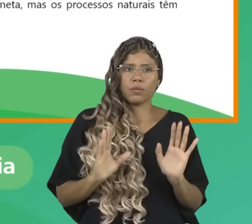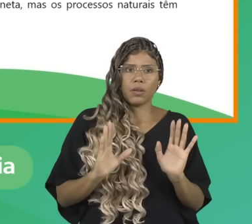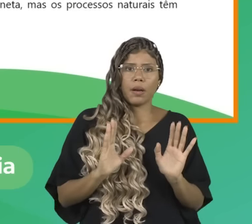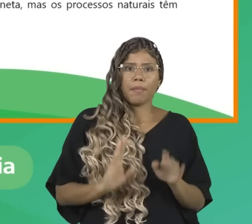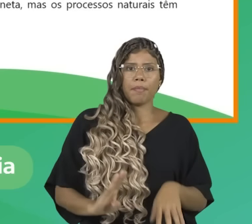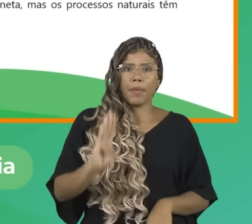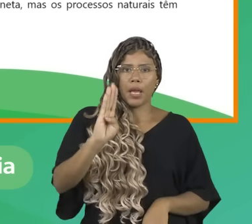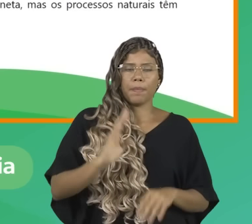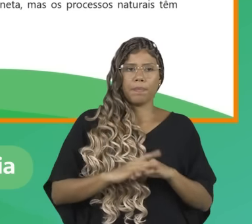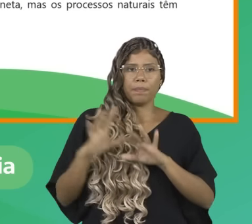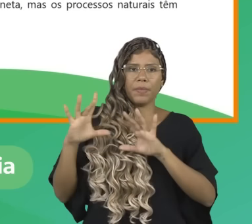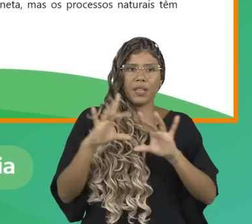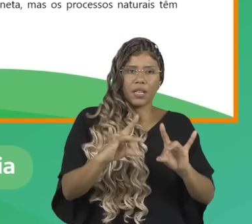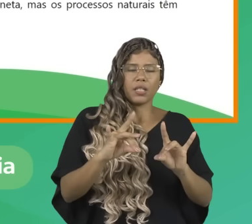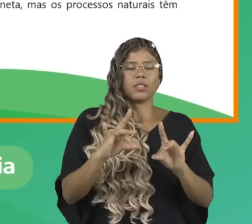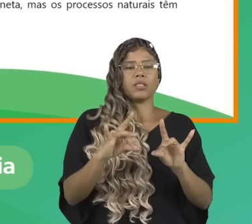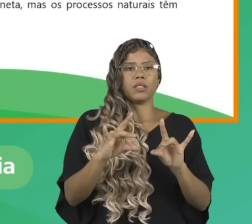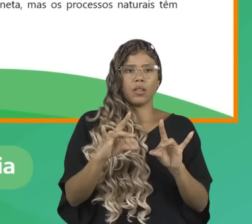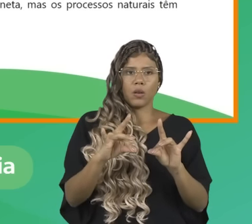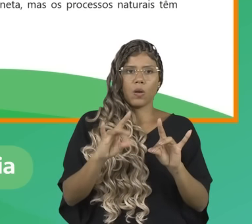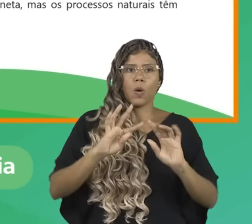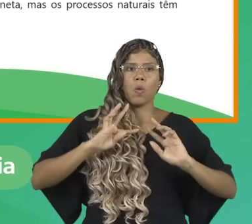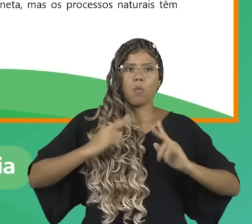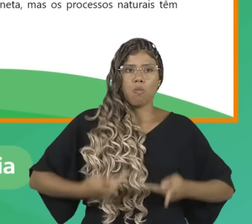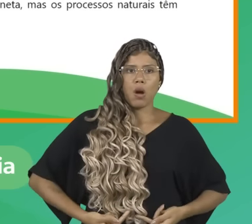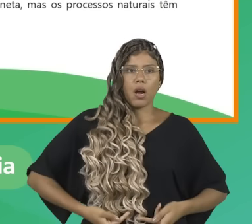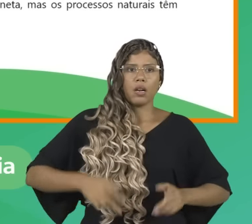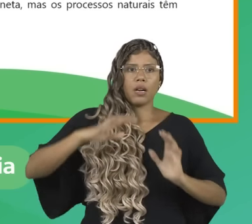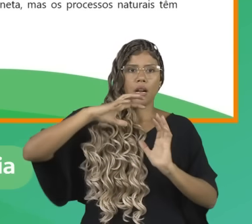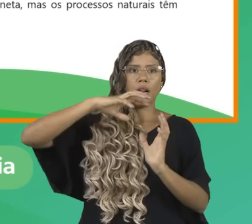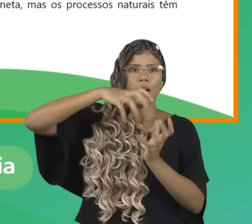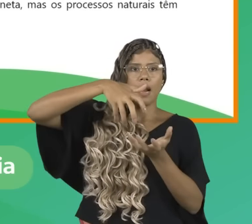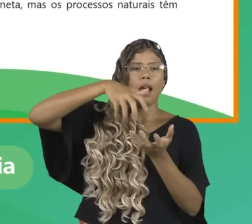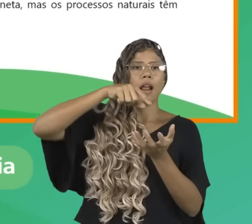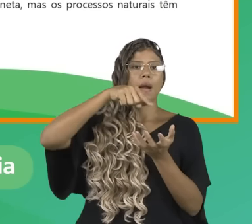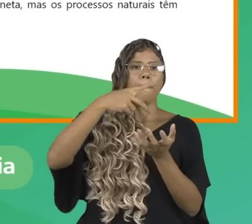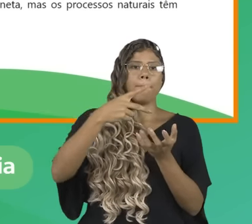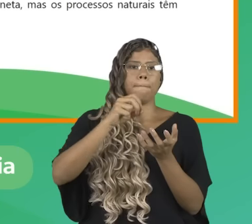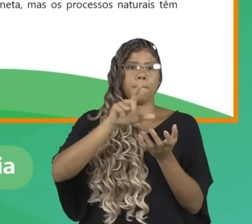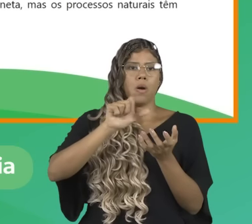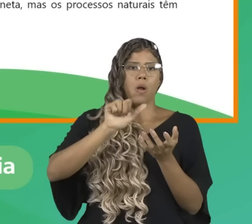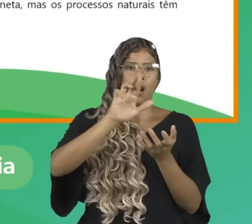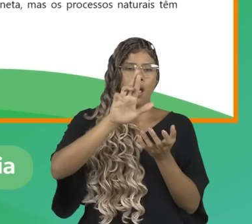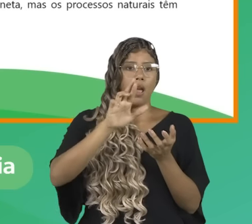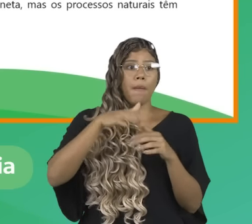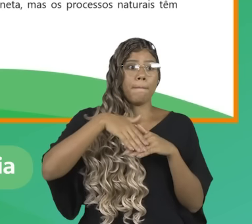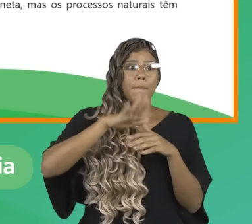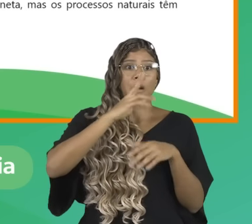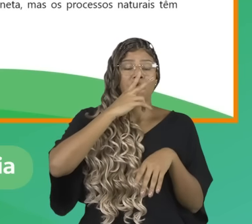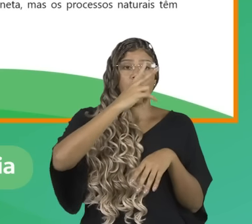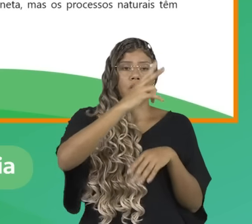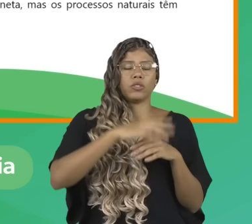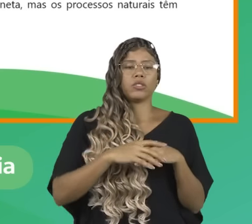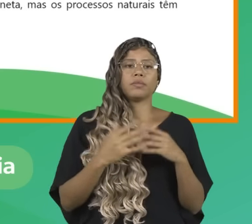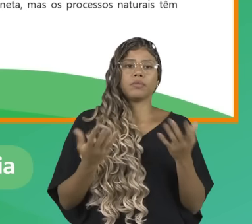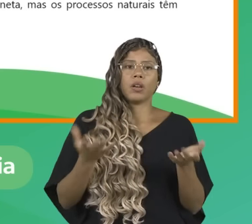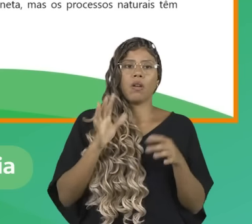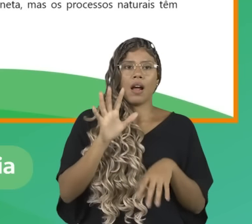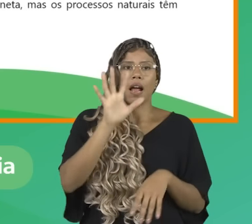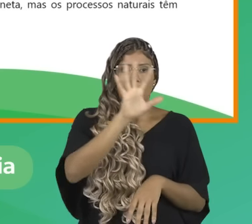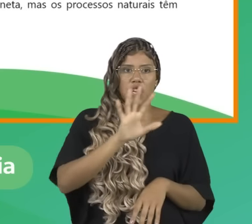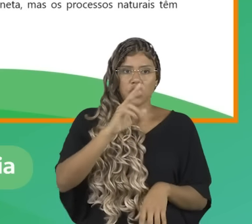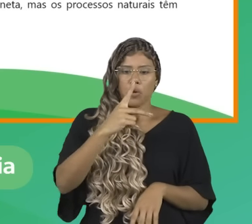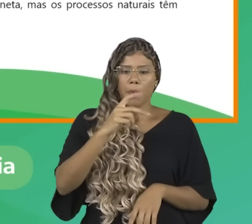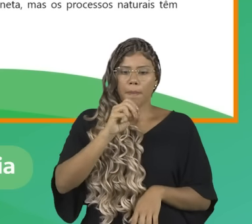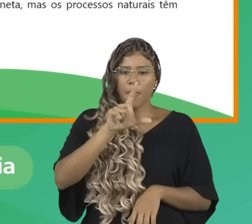outras partes do globo. Isso também é verdade. Por quê? Apesar da região polar ela não ser zonas muito habitadas, elas são zonas